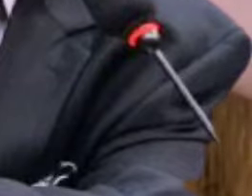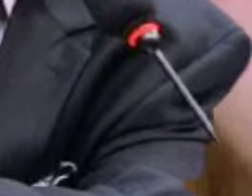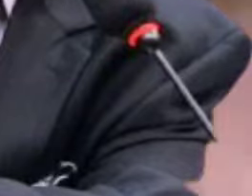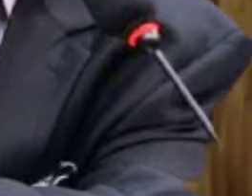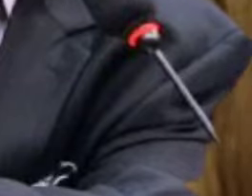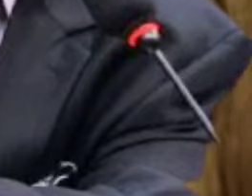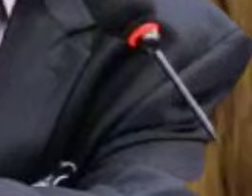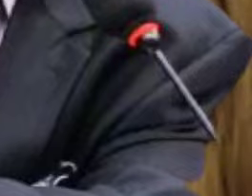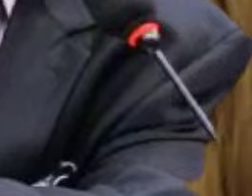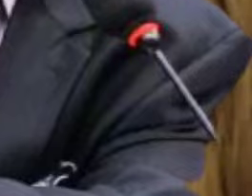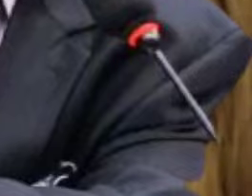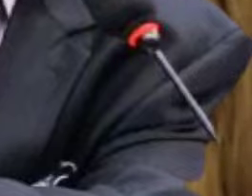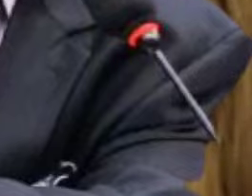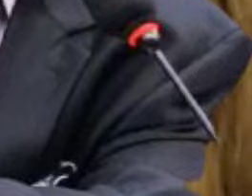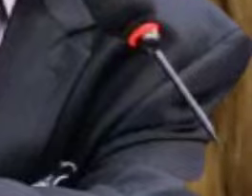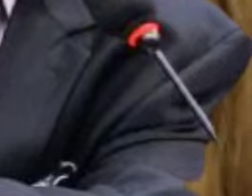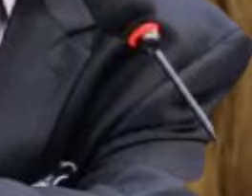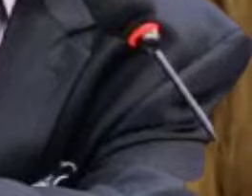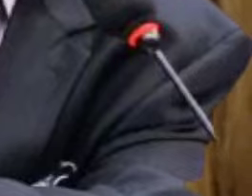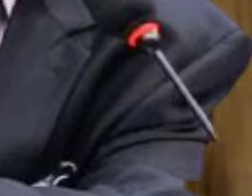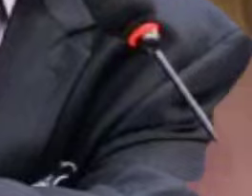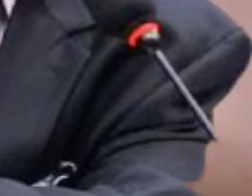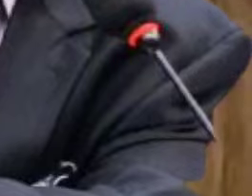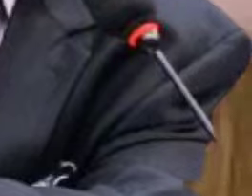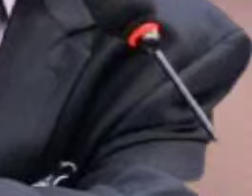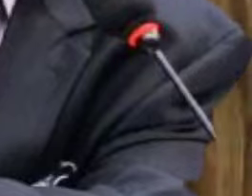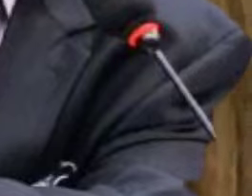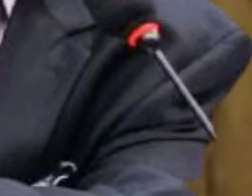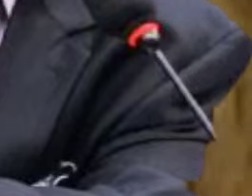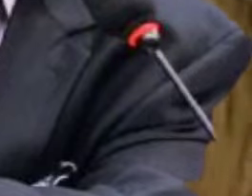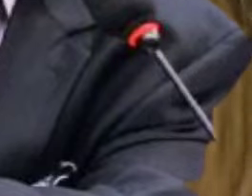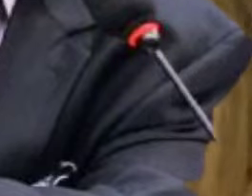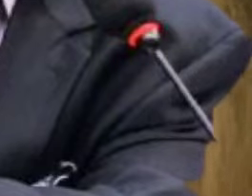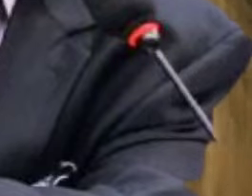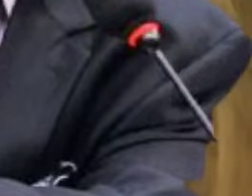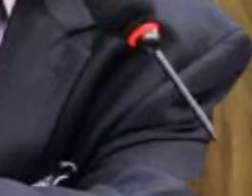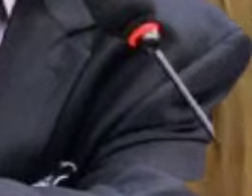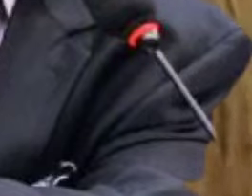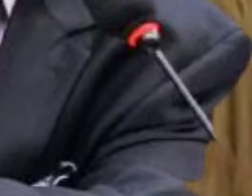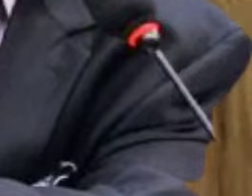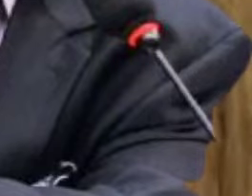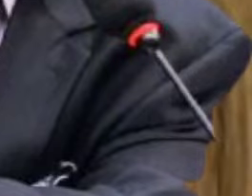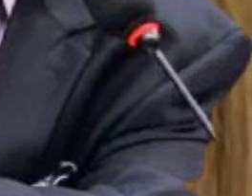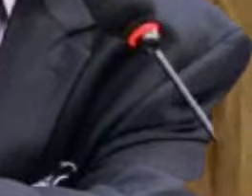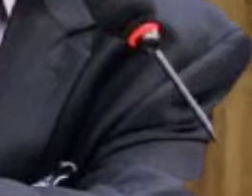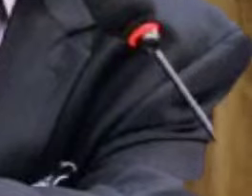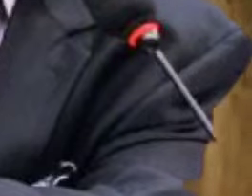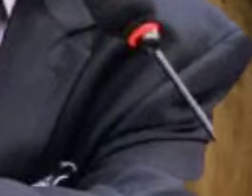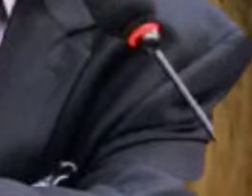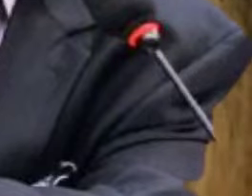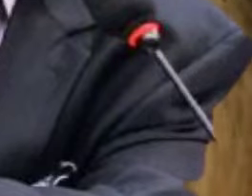igreja, não. Beijinho no chifre, Gadaiada.